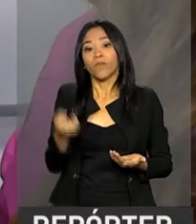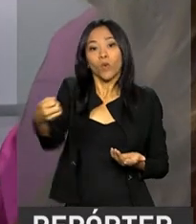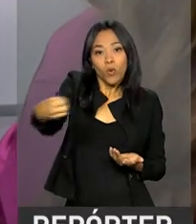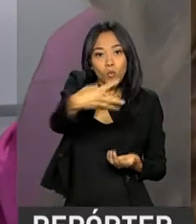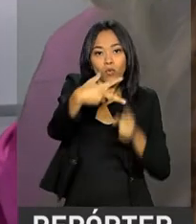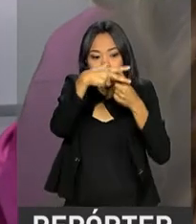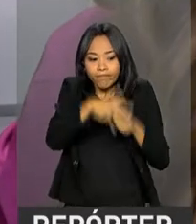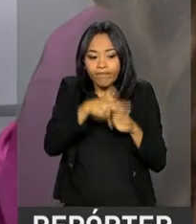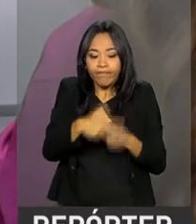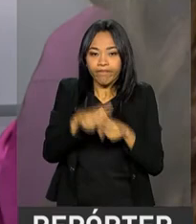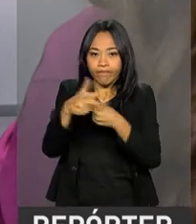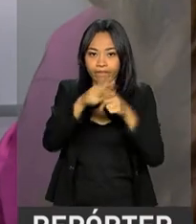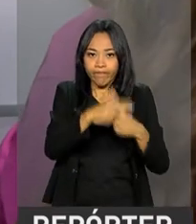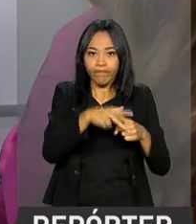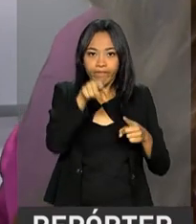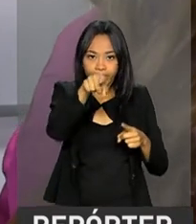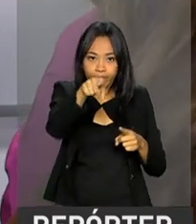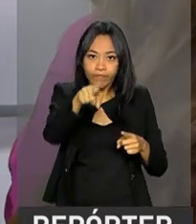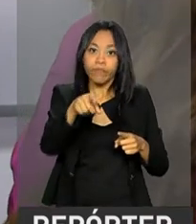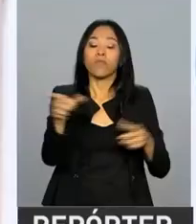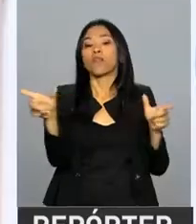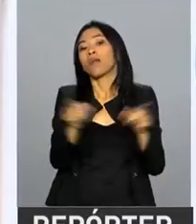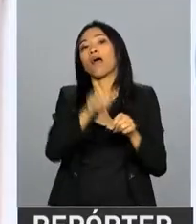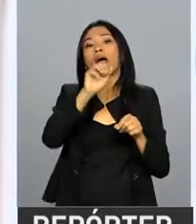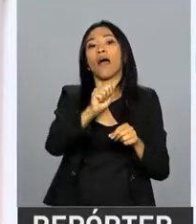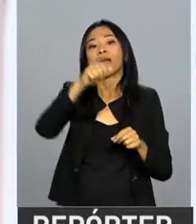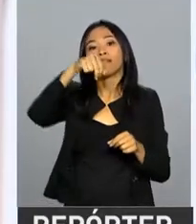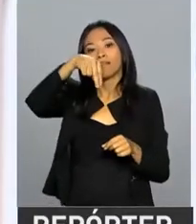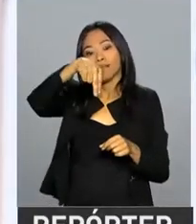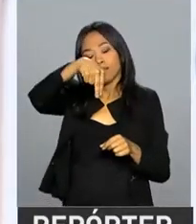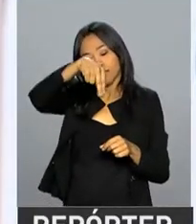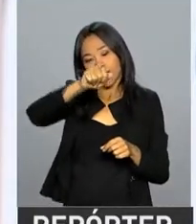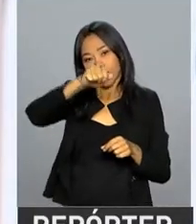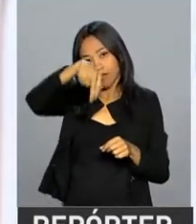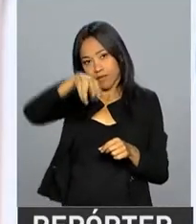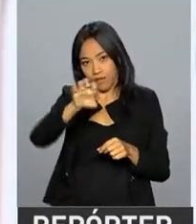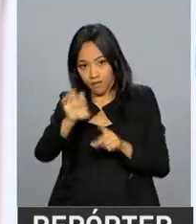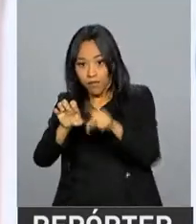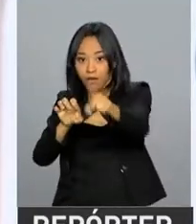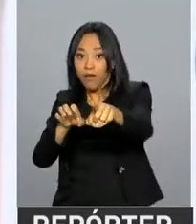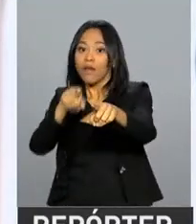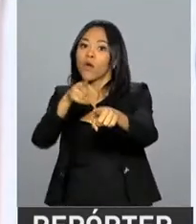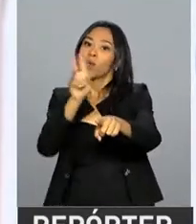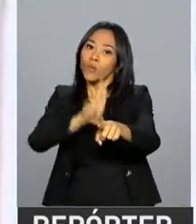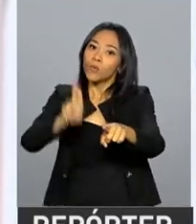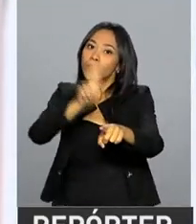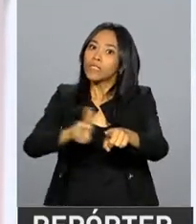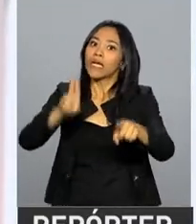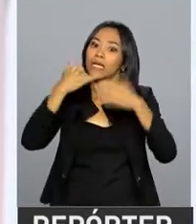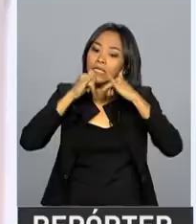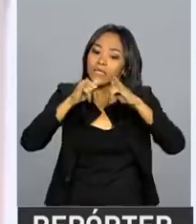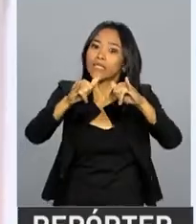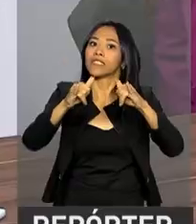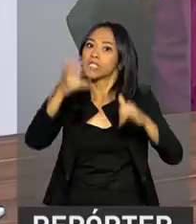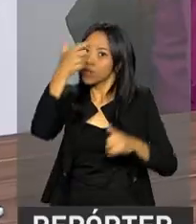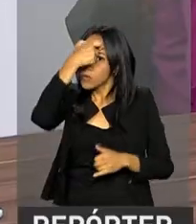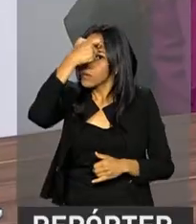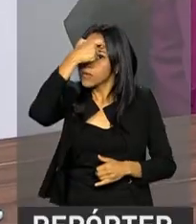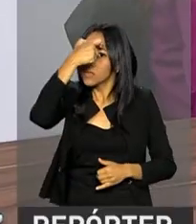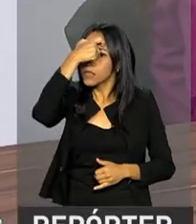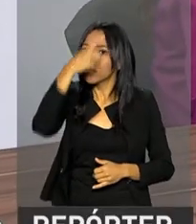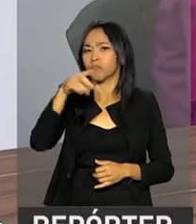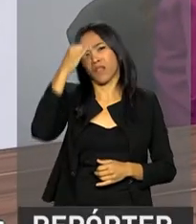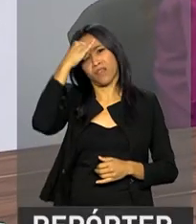ajuste a agência nacional de energia elétrica alerta que os consumidores devem usar a energia de maneira consciente para